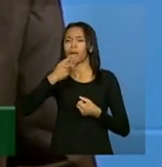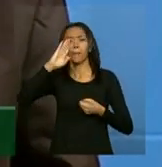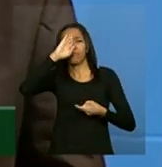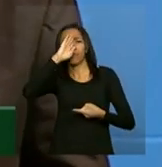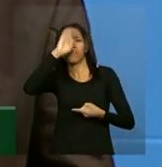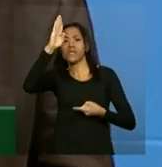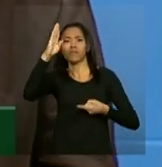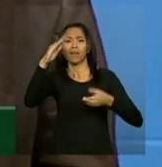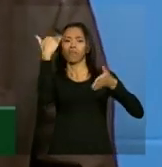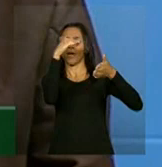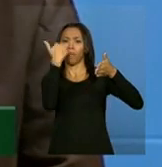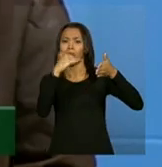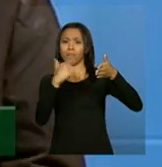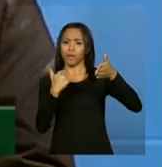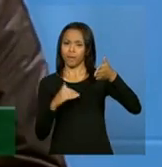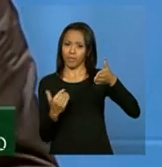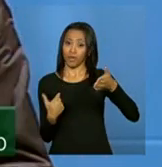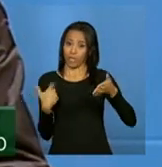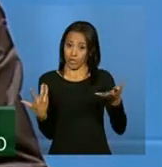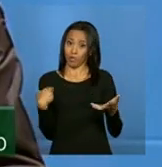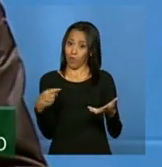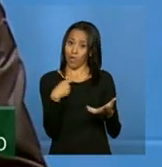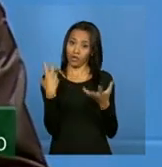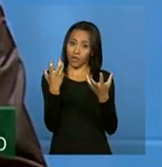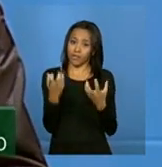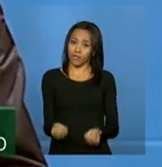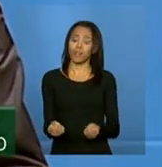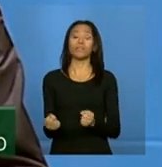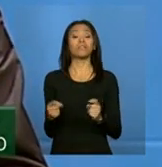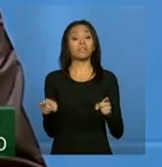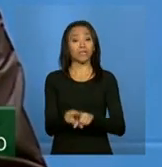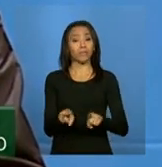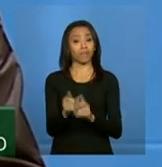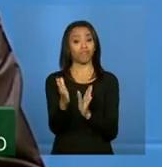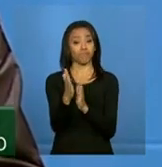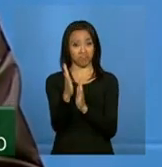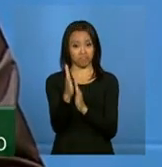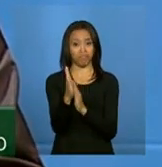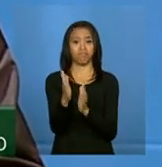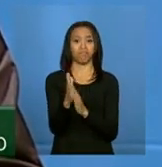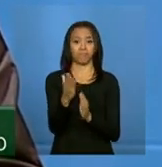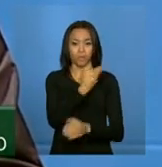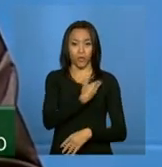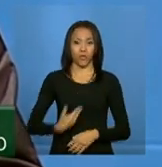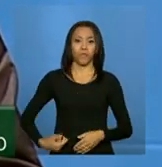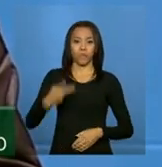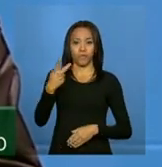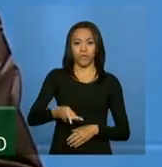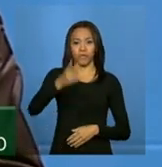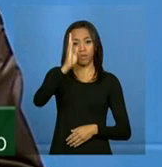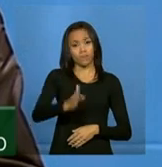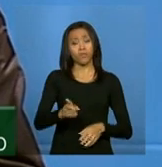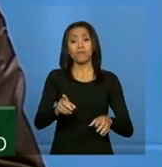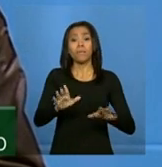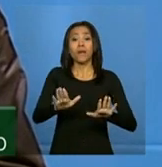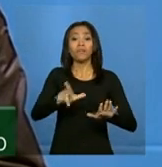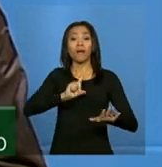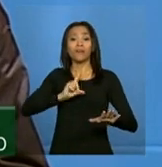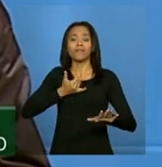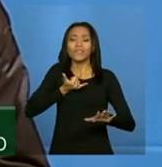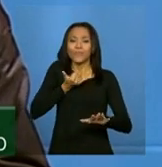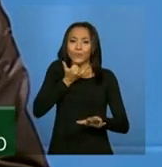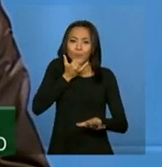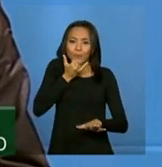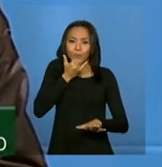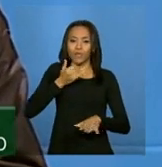de recebermos essa iniciativa também e parabenizarmos o governo brasileiro. Mas, primeiramente, eu gostaria de pedir desculpas em